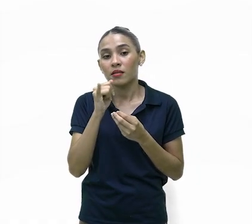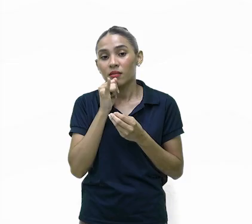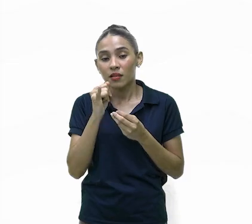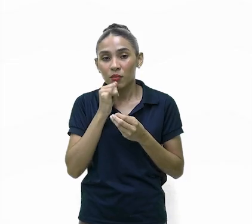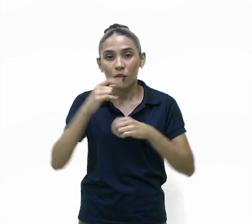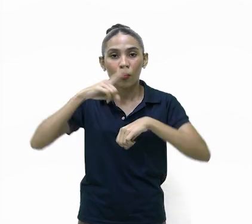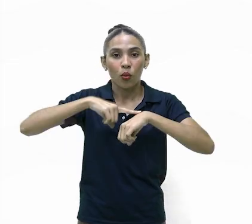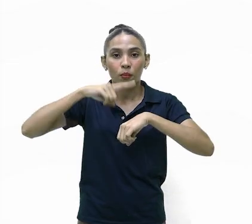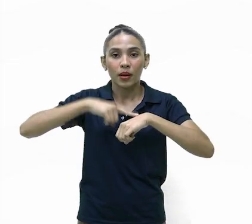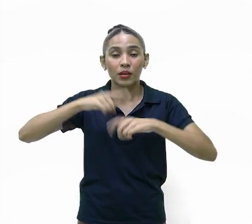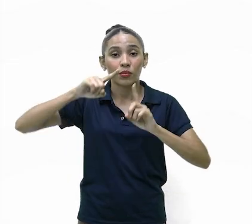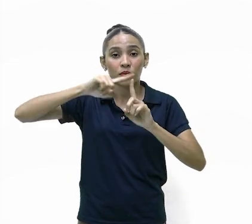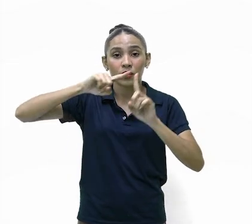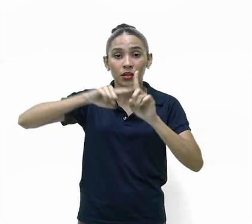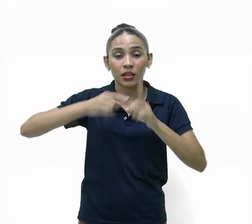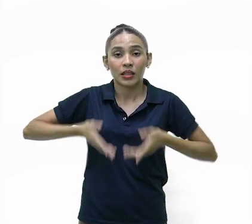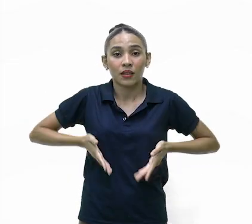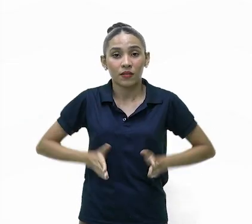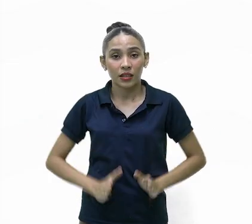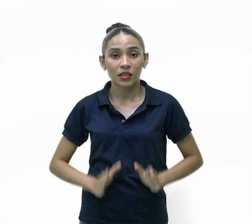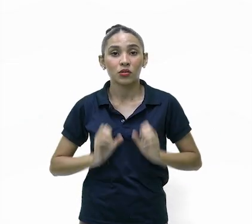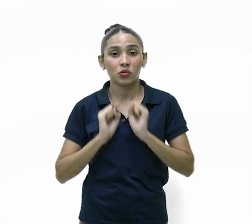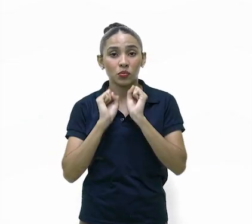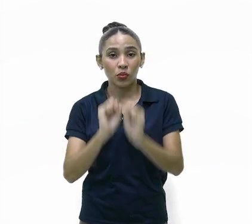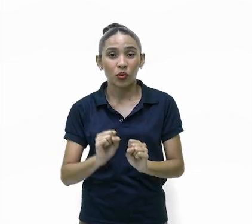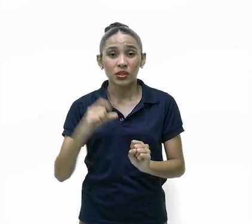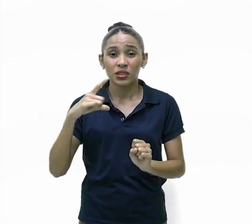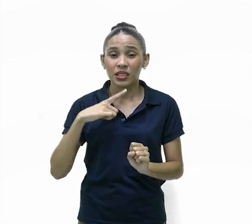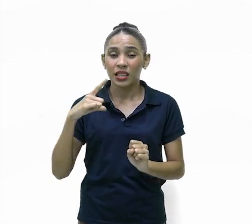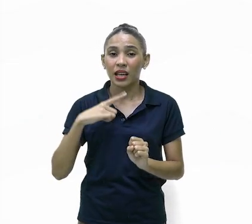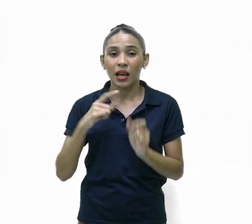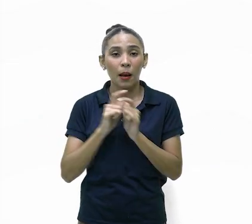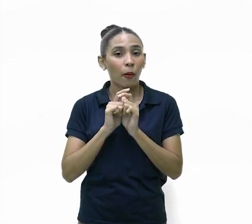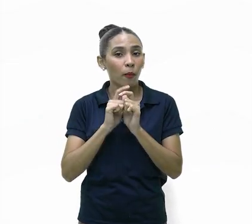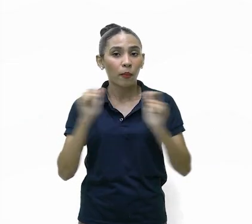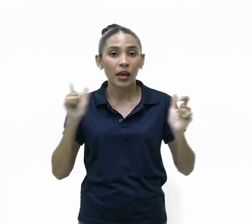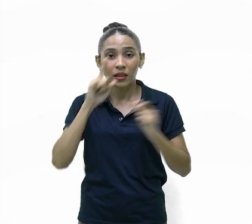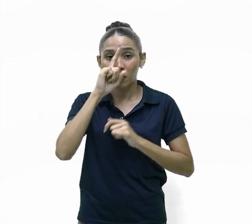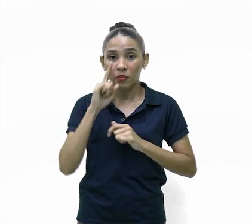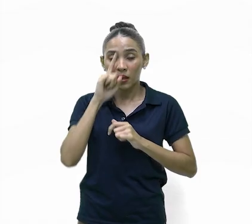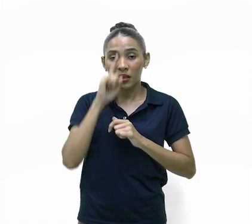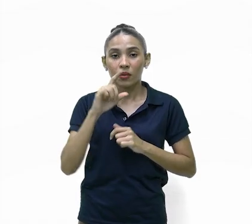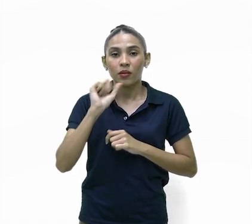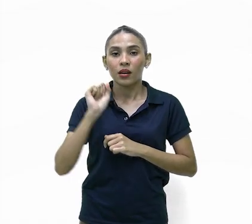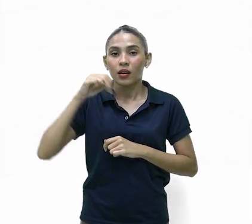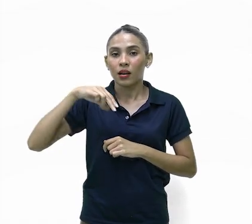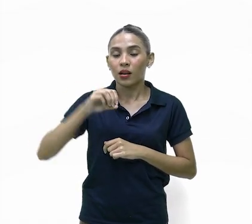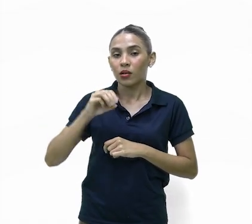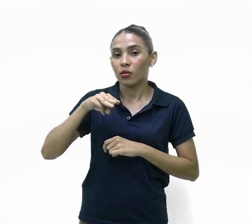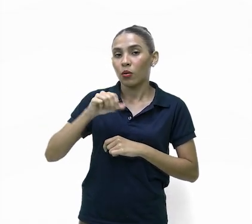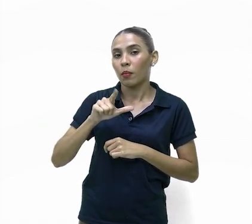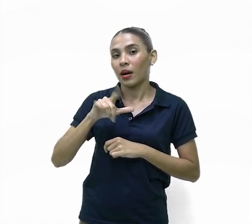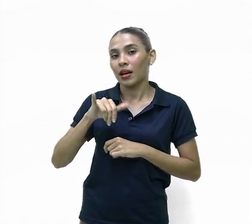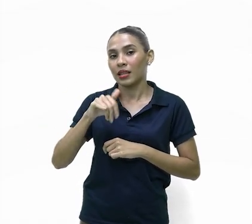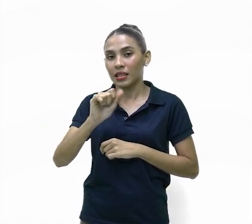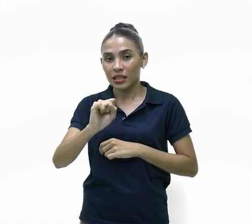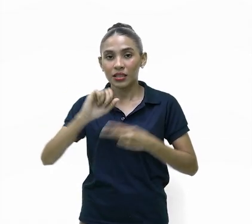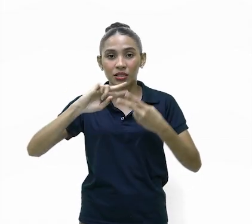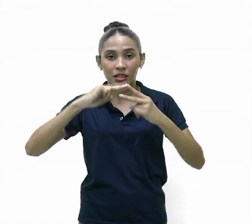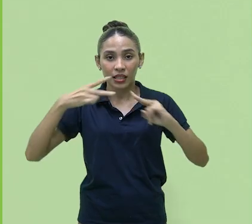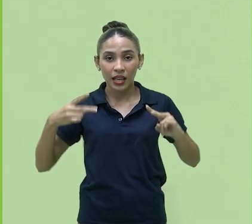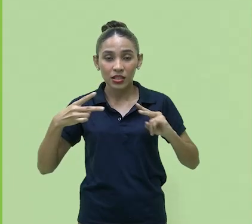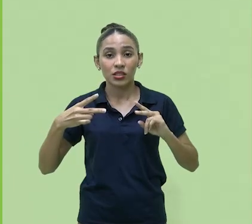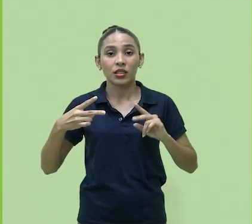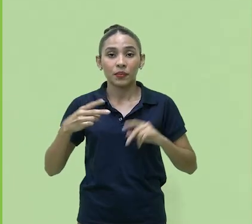durante a gravidez, né, que podem aumentar o risco de certas anomalias genéticas no feto. Abrindo